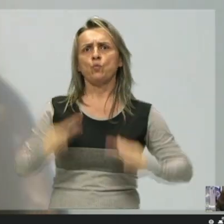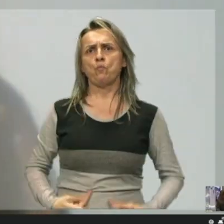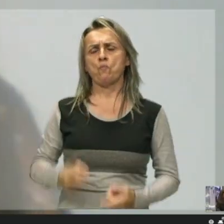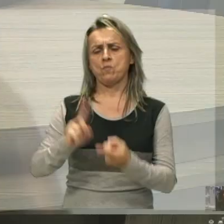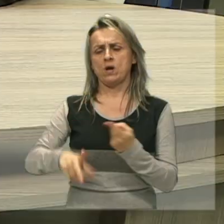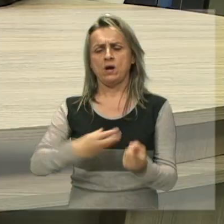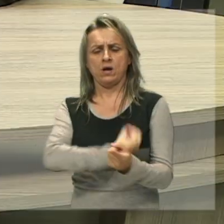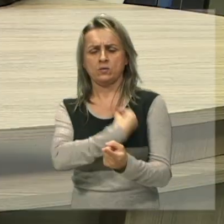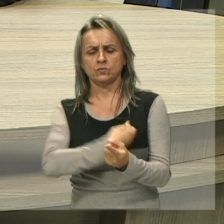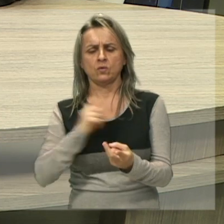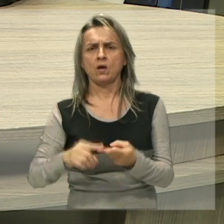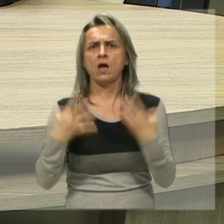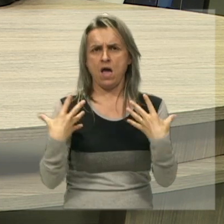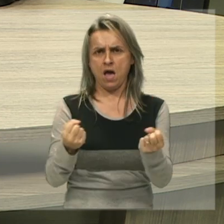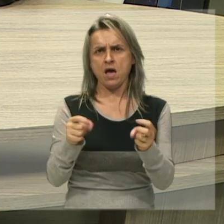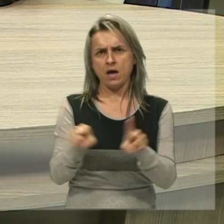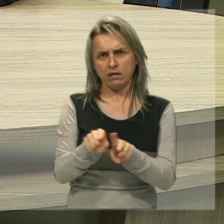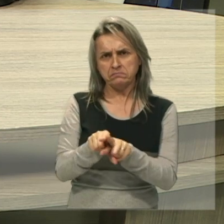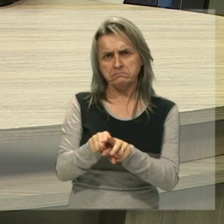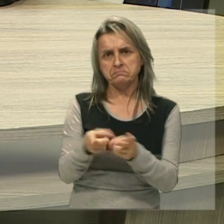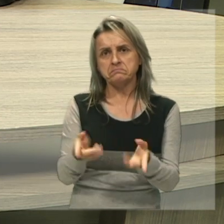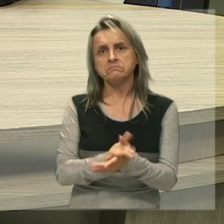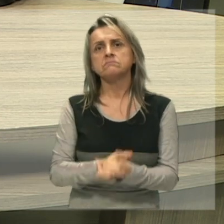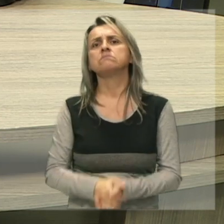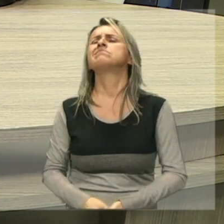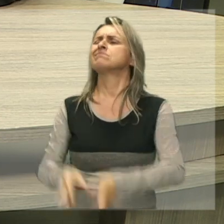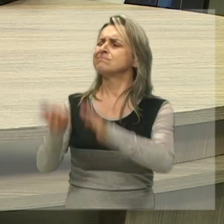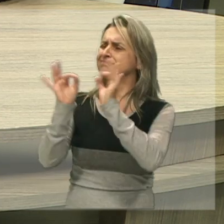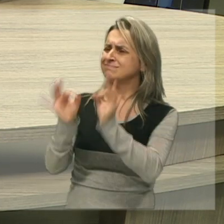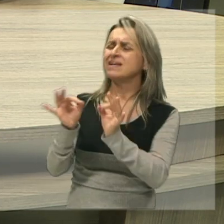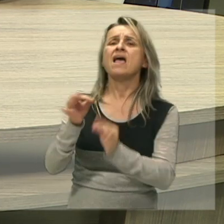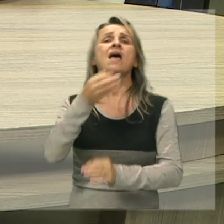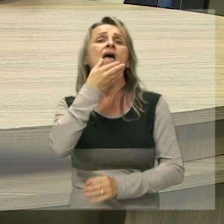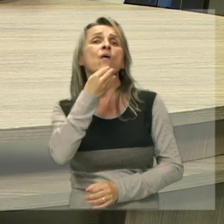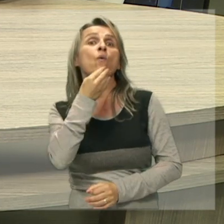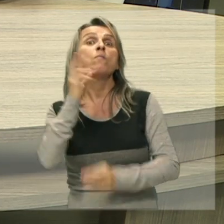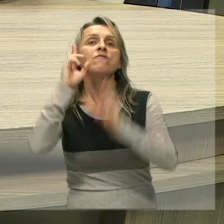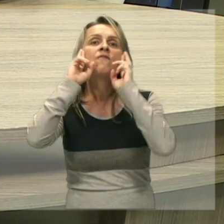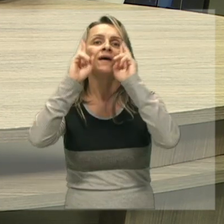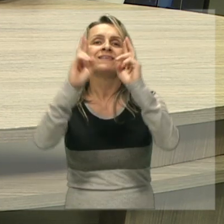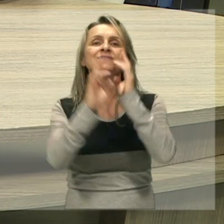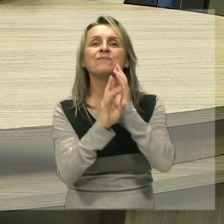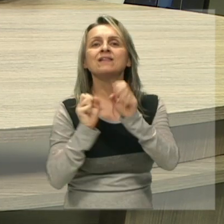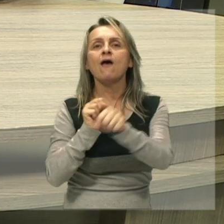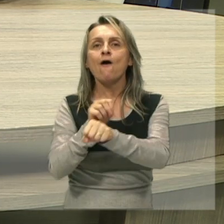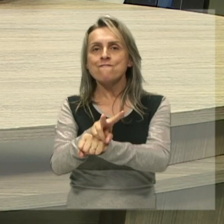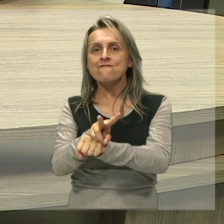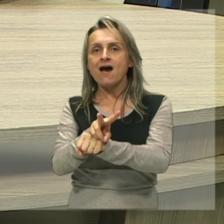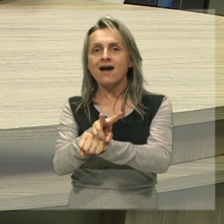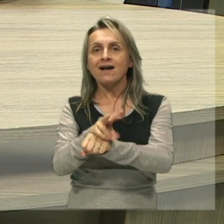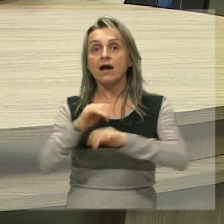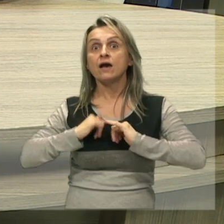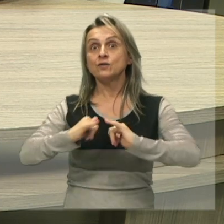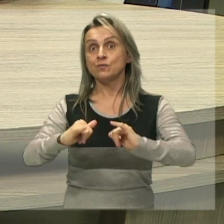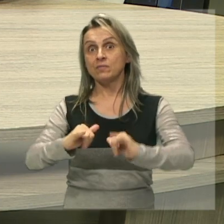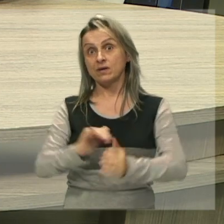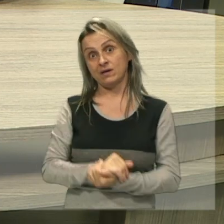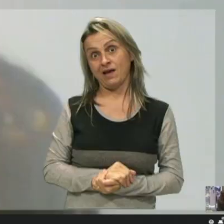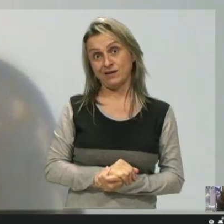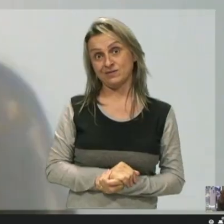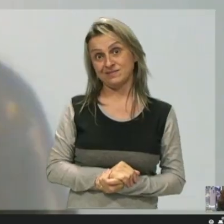aceitação. Com certeza, aquele cara que vai respeitar a vaga no mercado quando estiver ali, né? Porque um dia aquela vaga pode ser dele também, né? Como a gente falou no